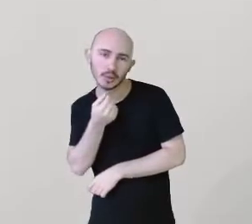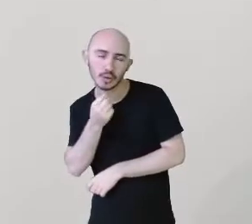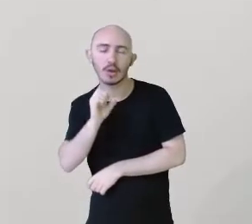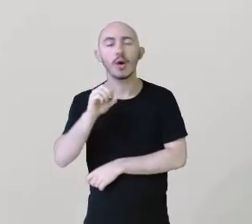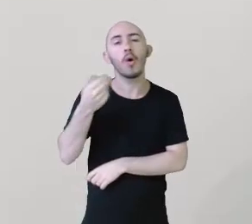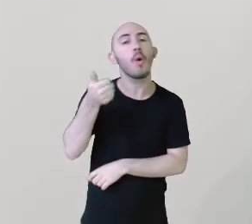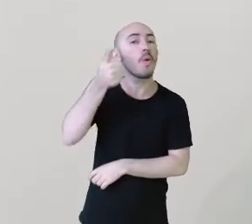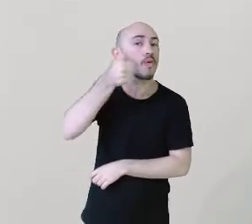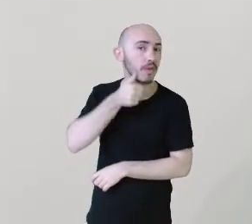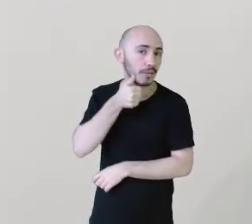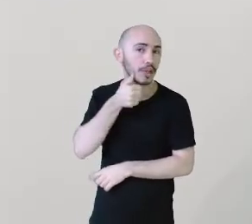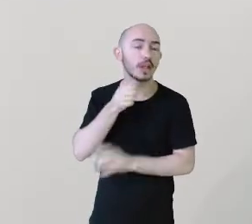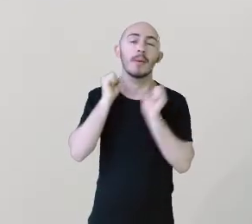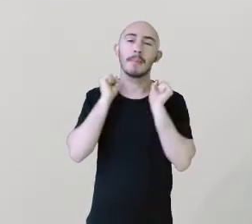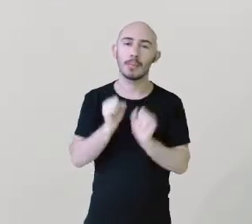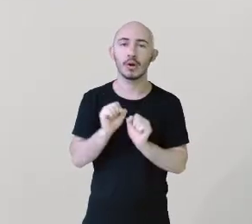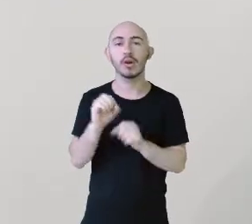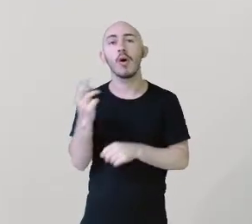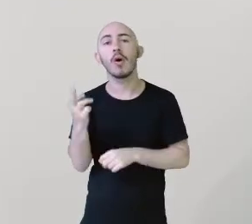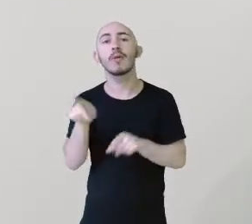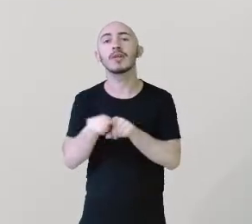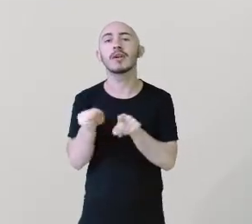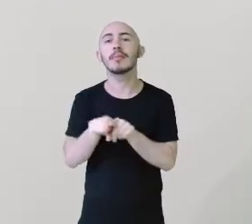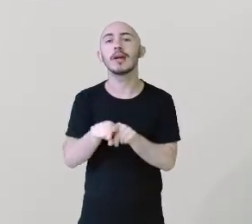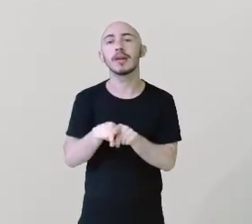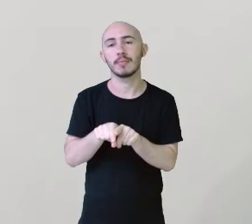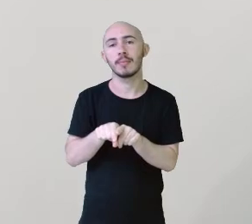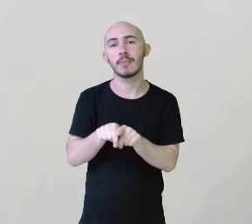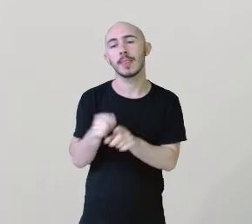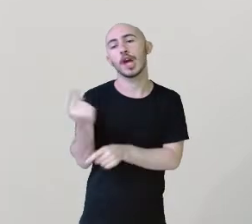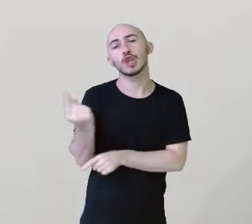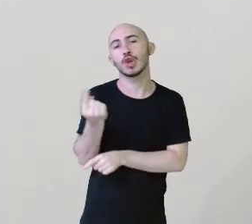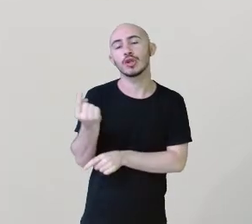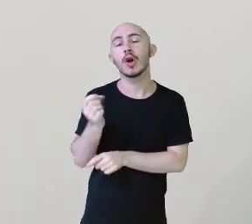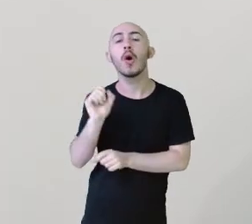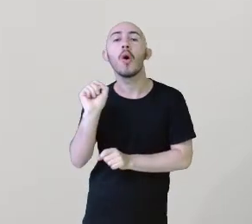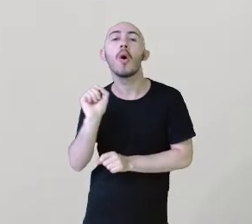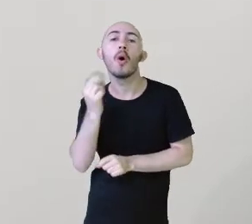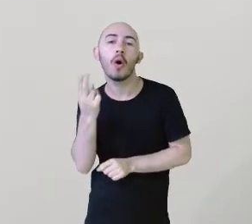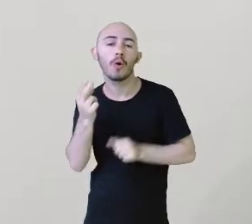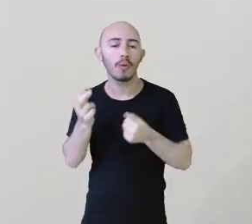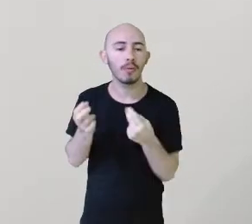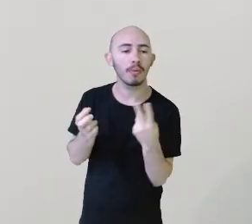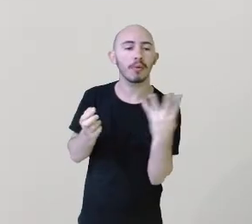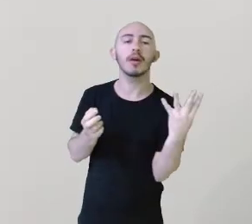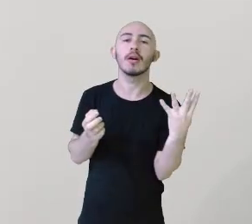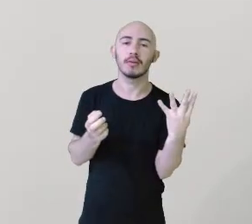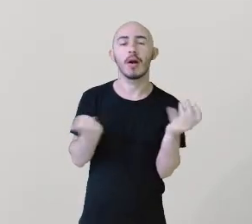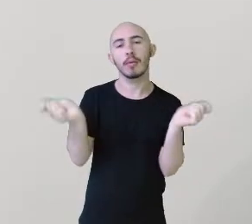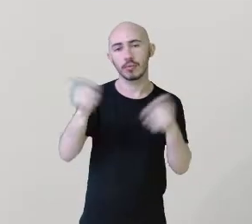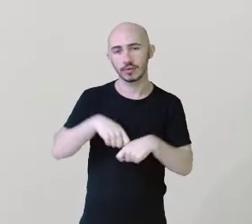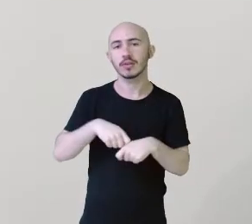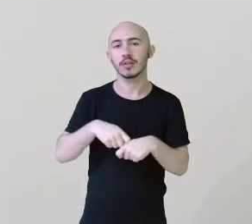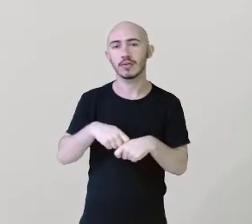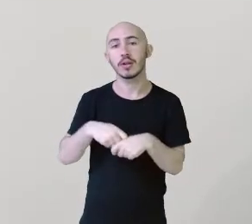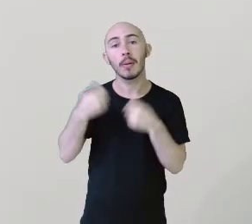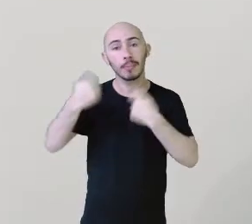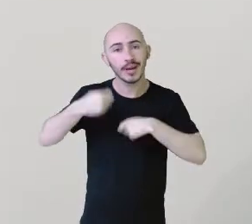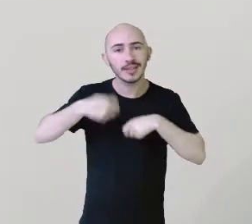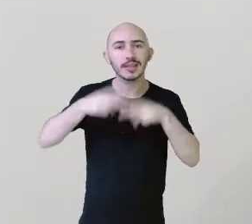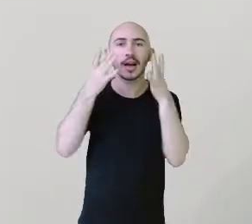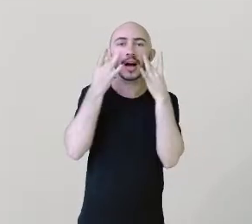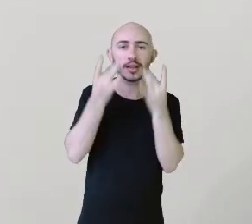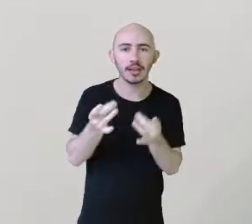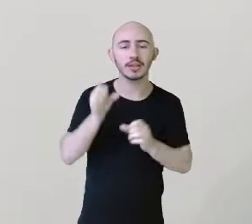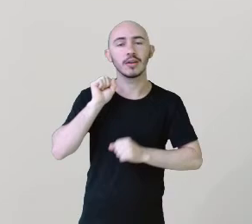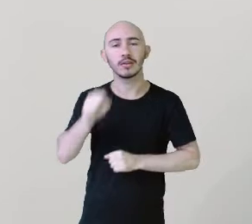ou femininos e em números vai ser singular ou plural. Então a gente sempre vai ter que observar se o gênero